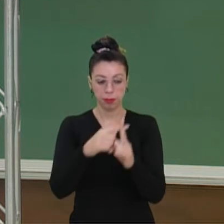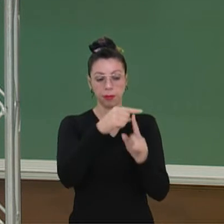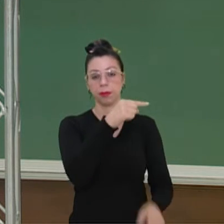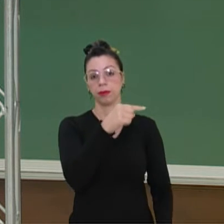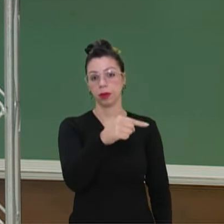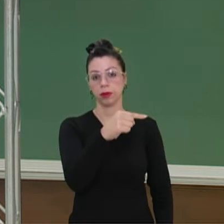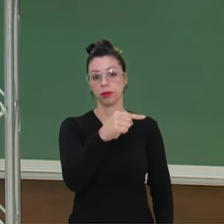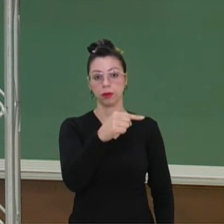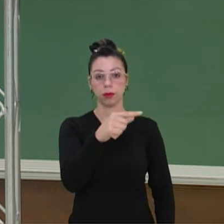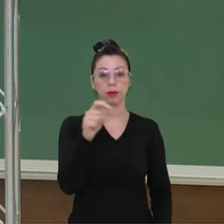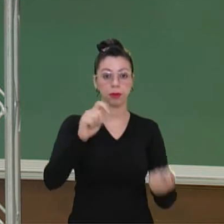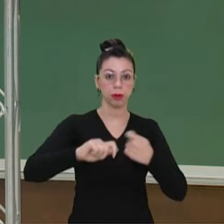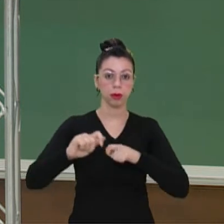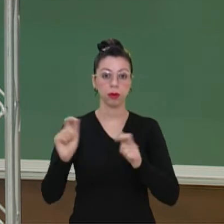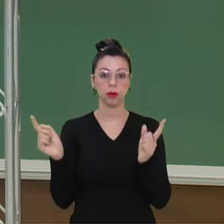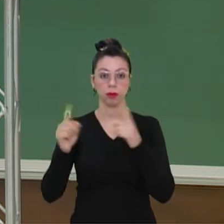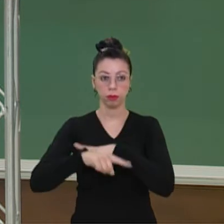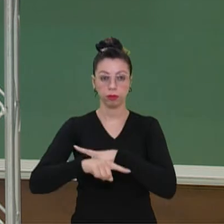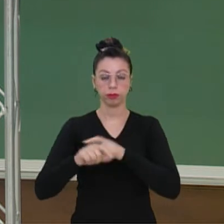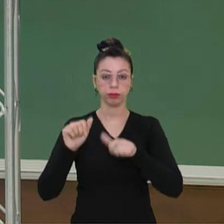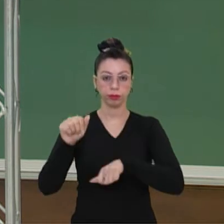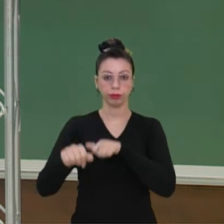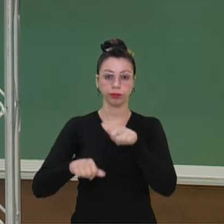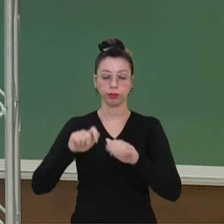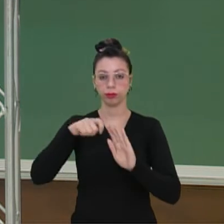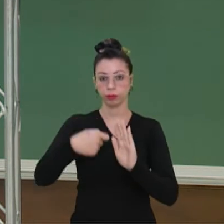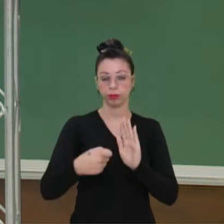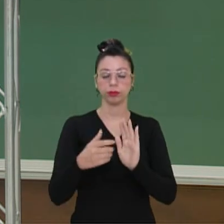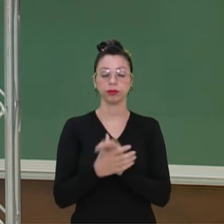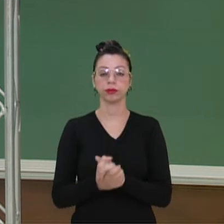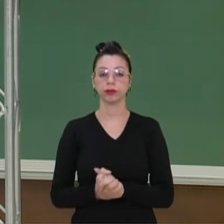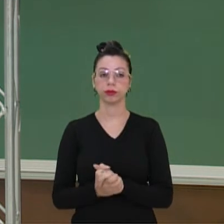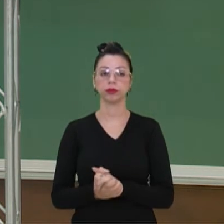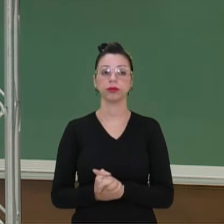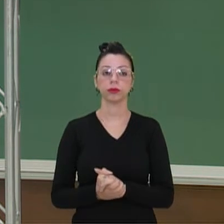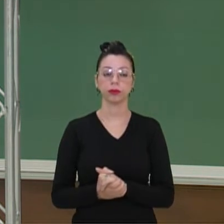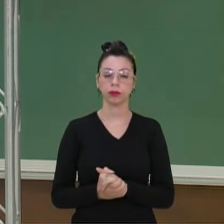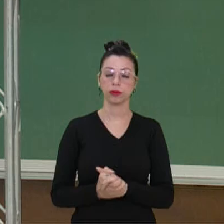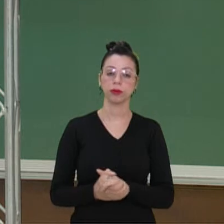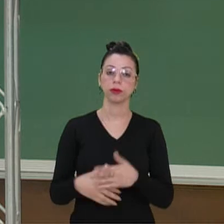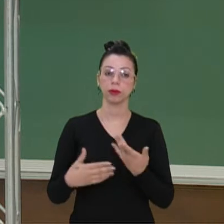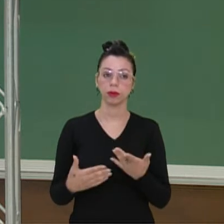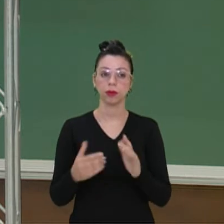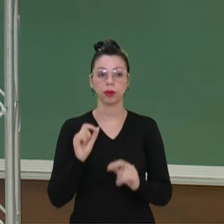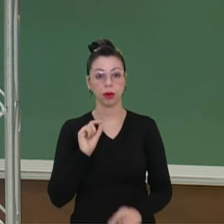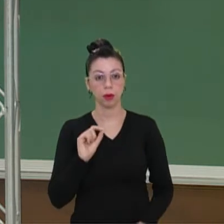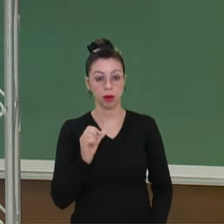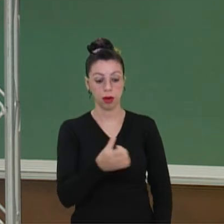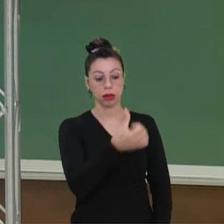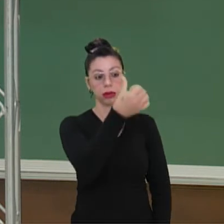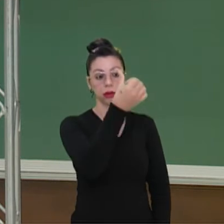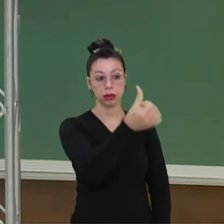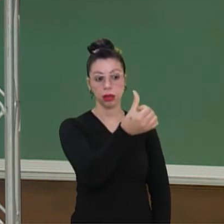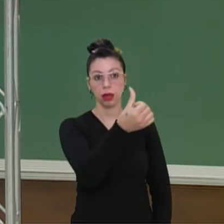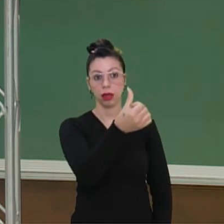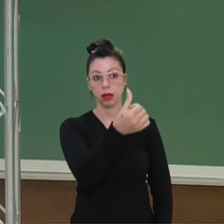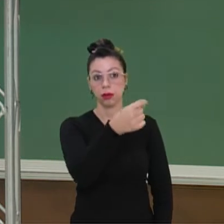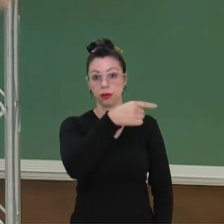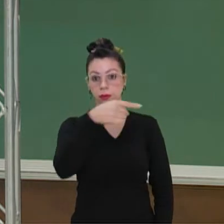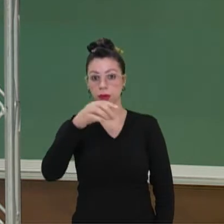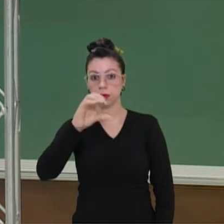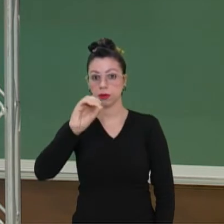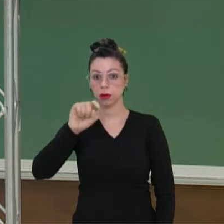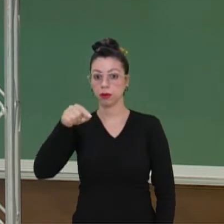a 0,15. Bom, quanto que é 6 inteiro, tá? Menos